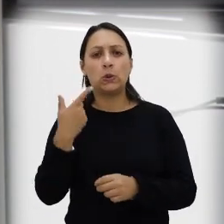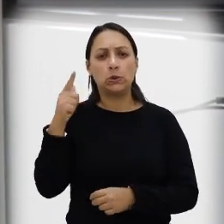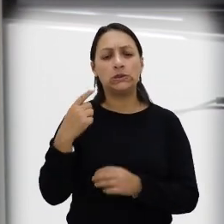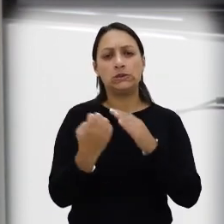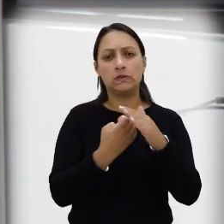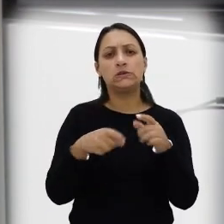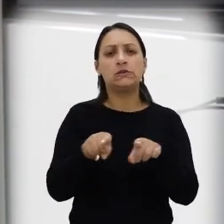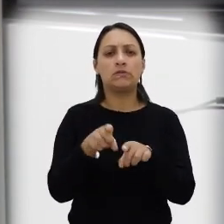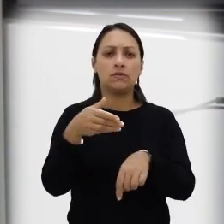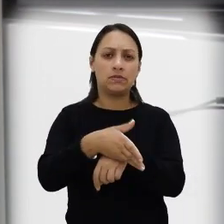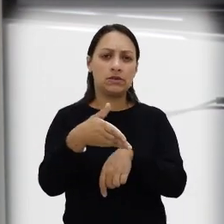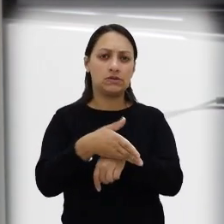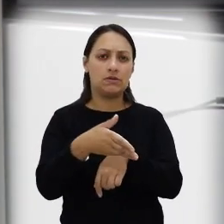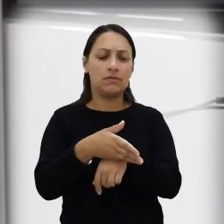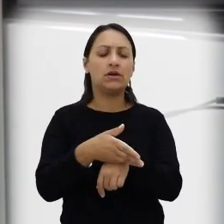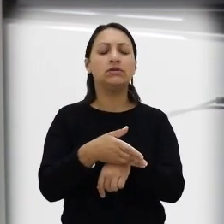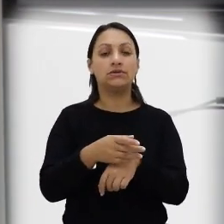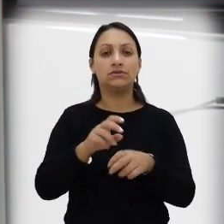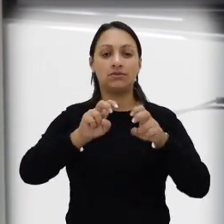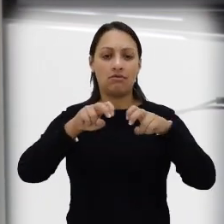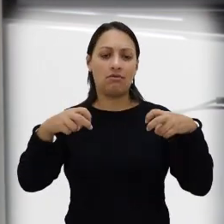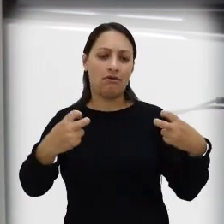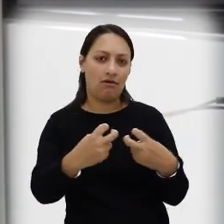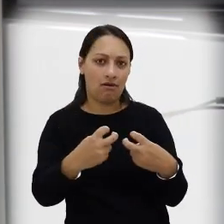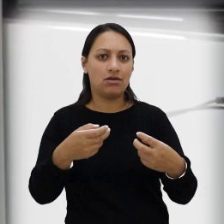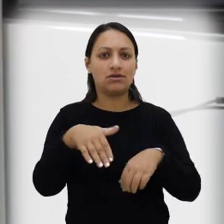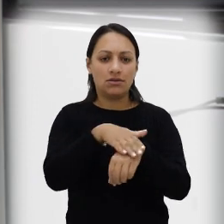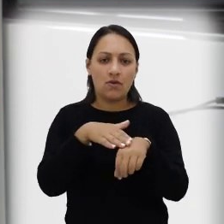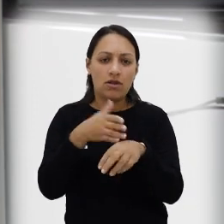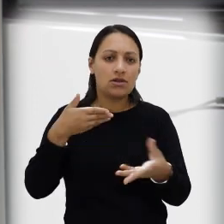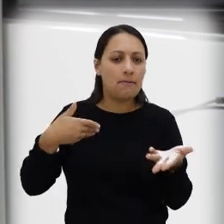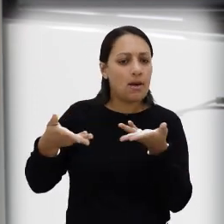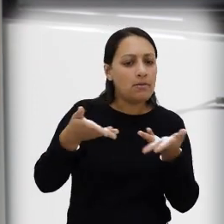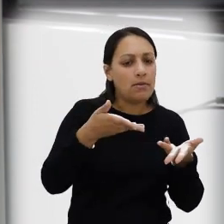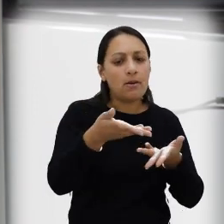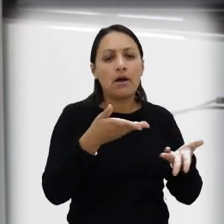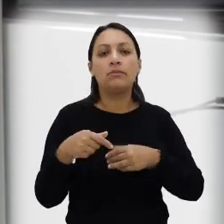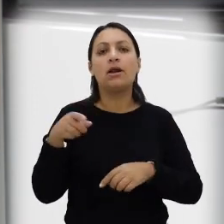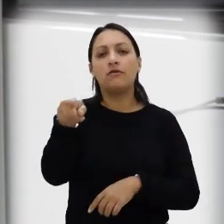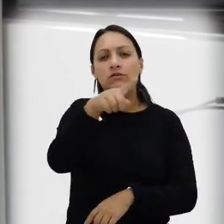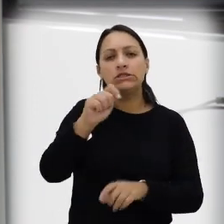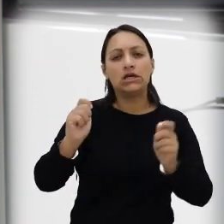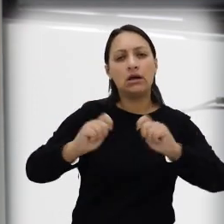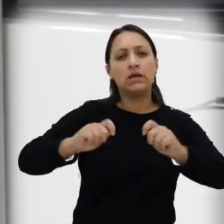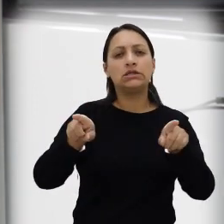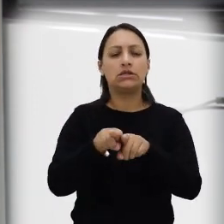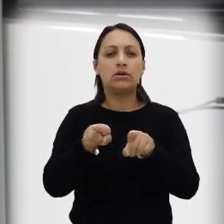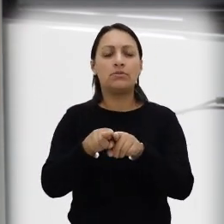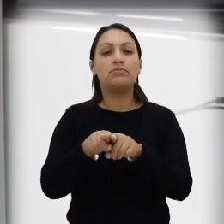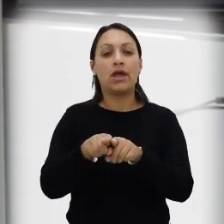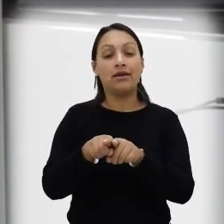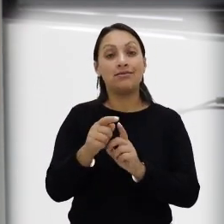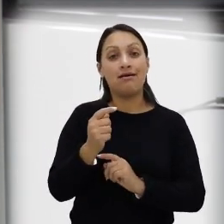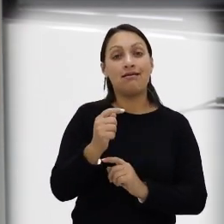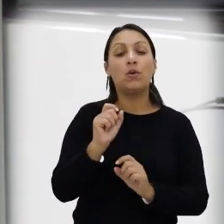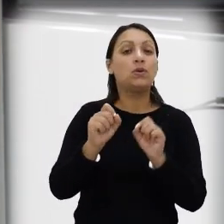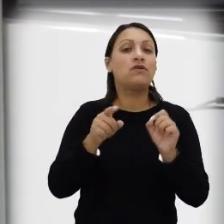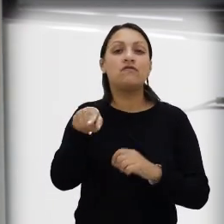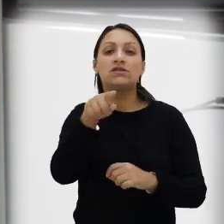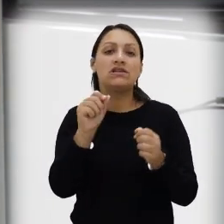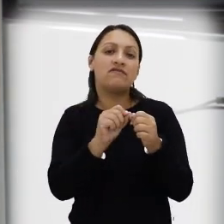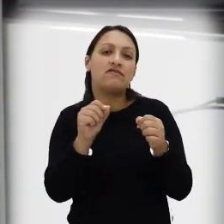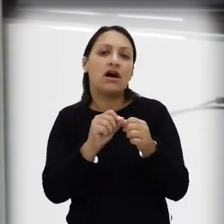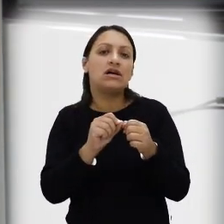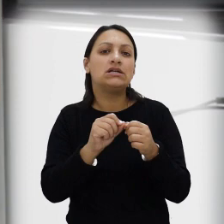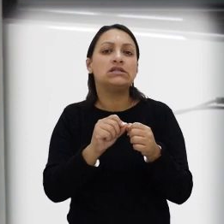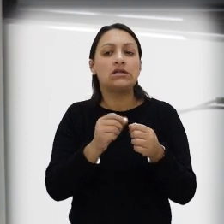lá como âncoras também, nessas rodas que a gente chama de conversa, para que vocês possam também compartilhar o que vocês fazem e possam